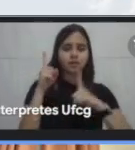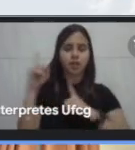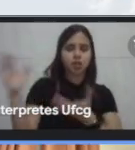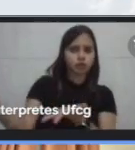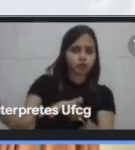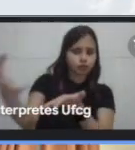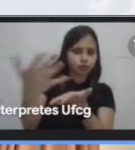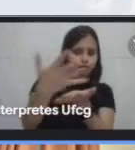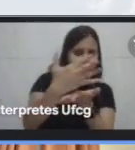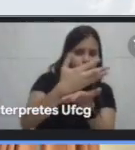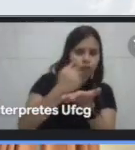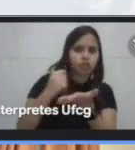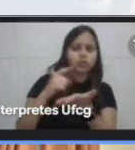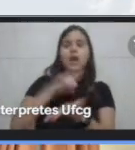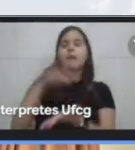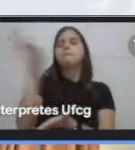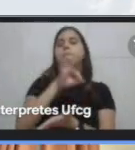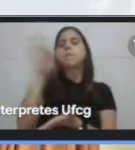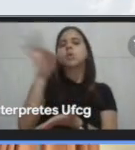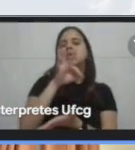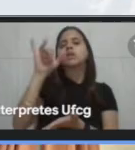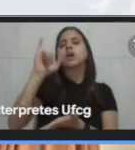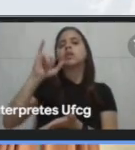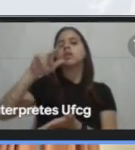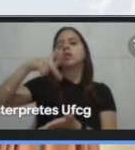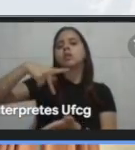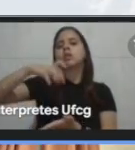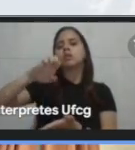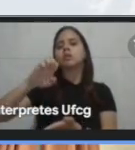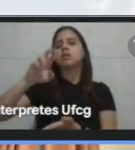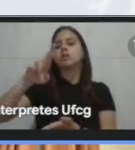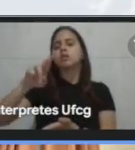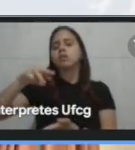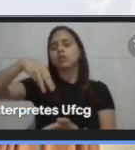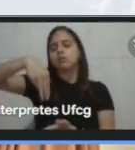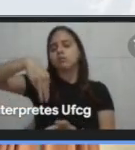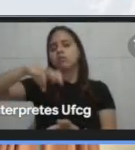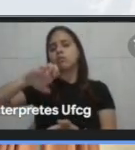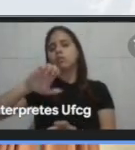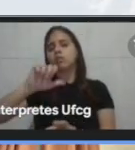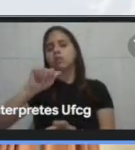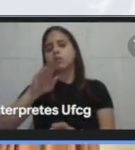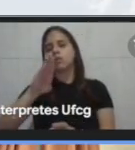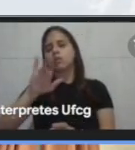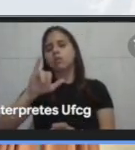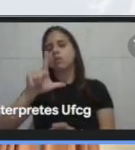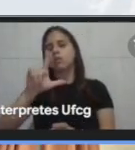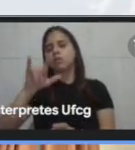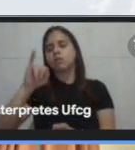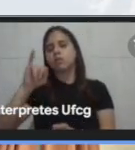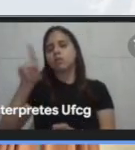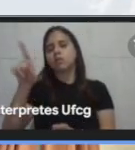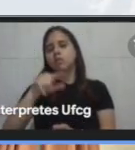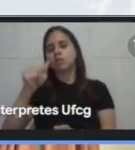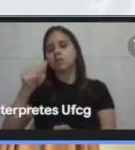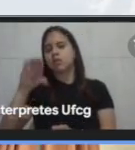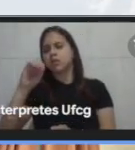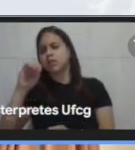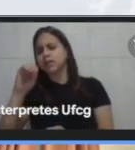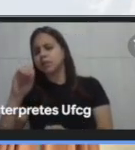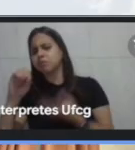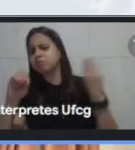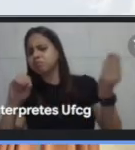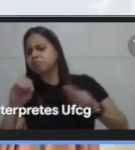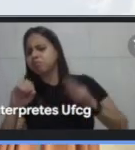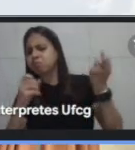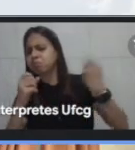levantamento de porcentagem de impermeabilização, que seria o quão aquela superfície ela é permeável. Então,